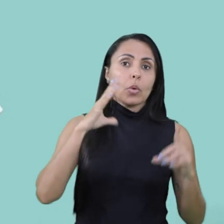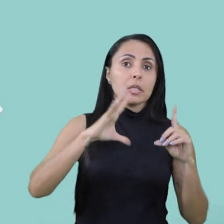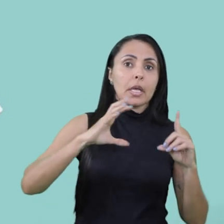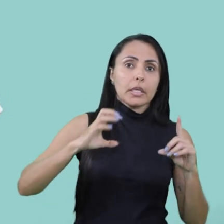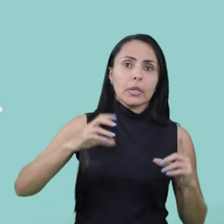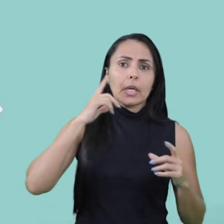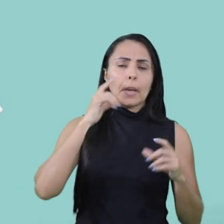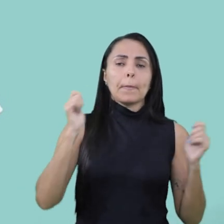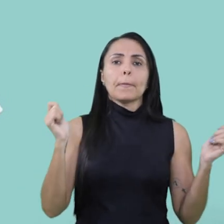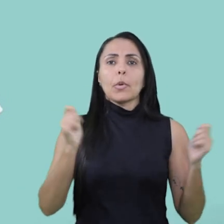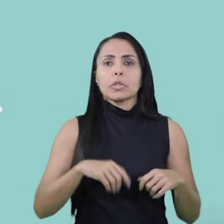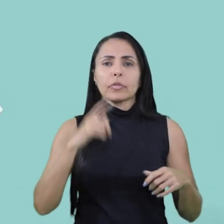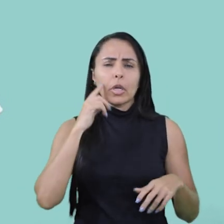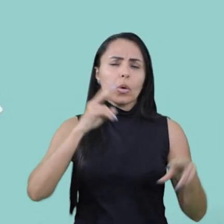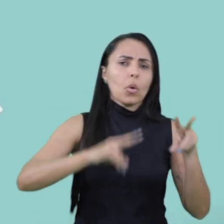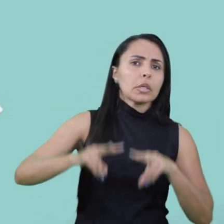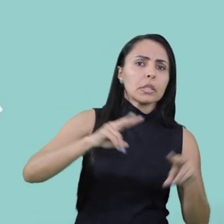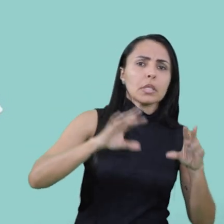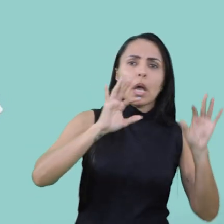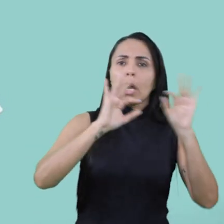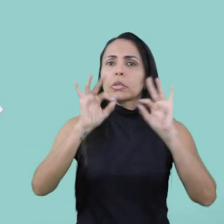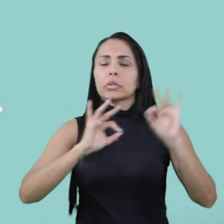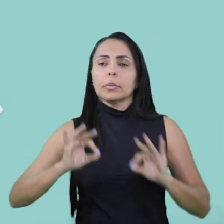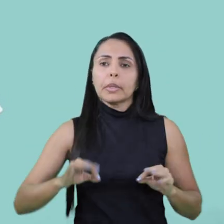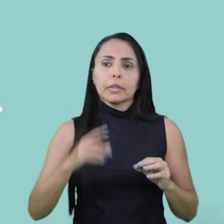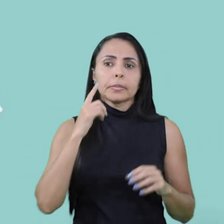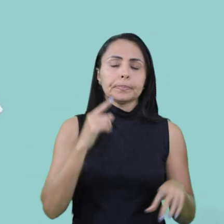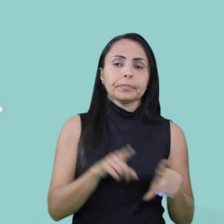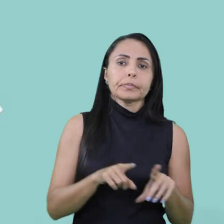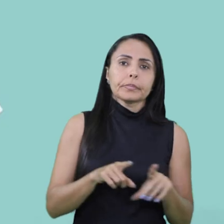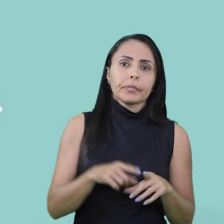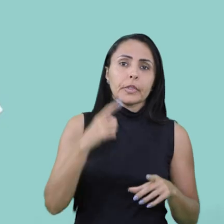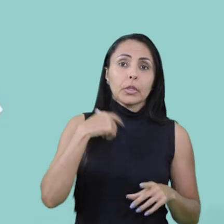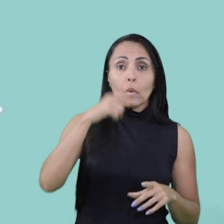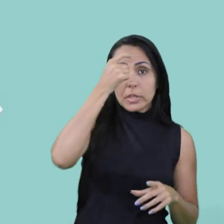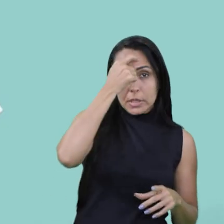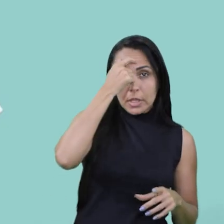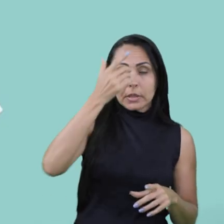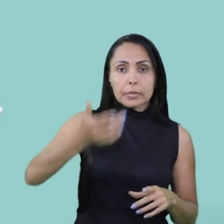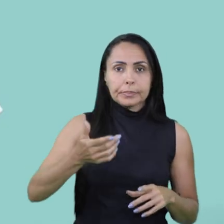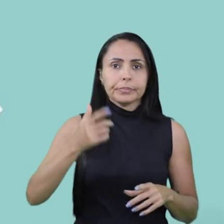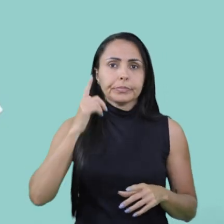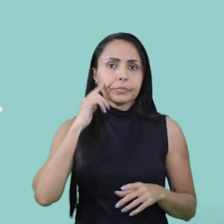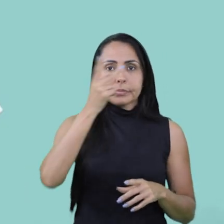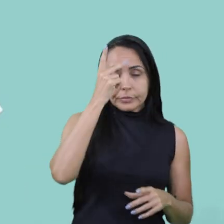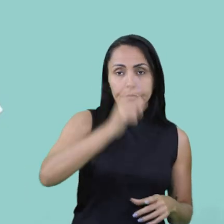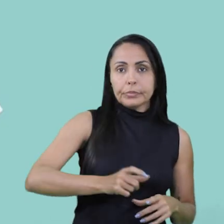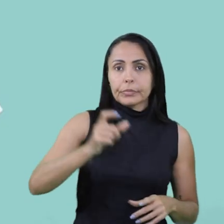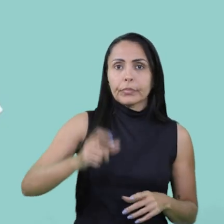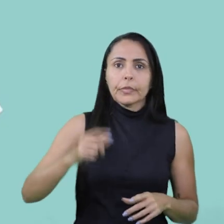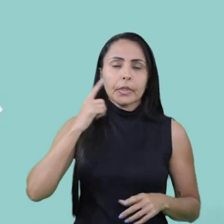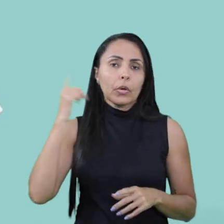que eles possam ir monitorando, para que eles possam realizar ações, né, de conscientização, para que as pessoas elas